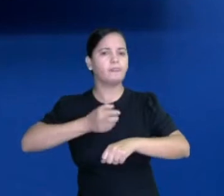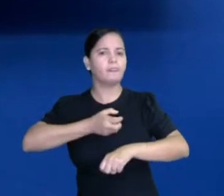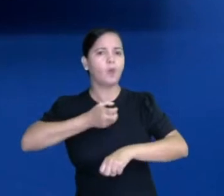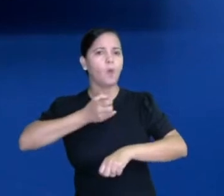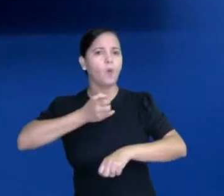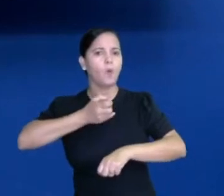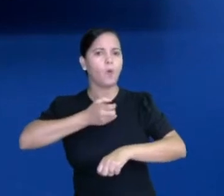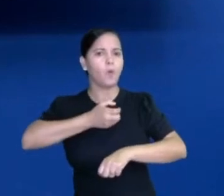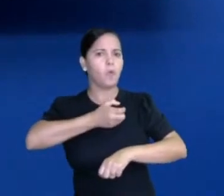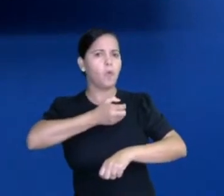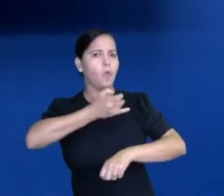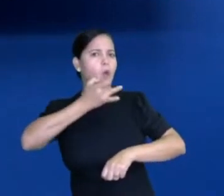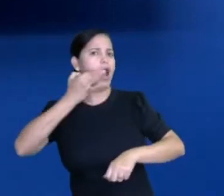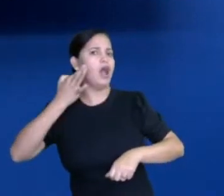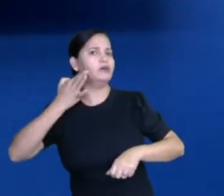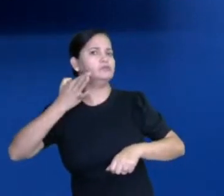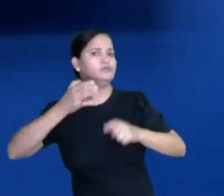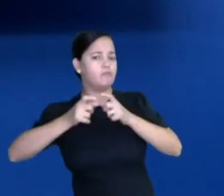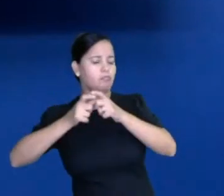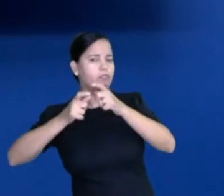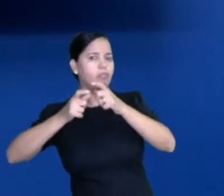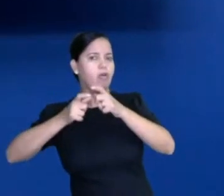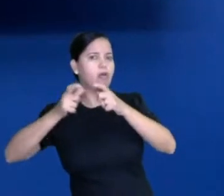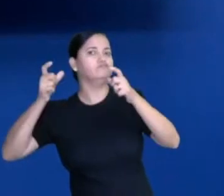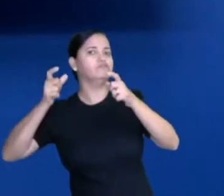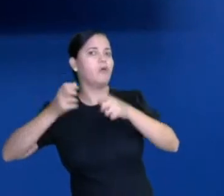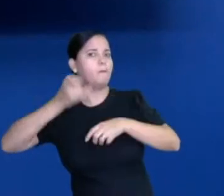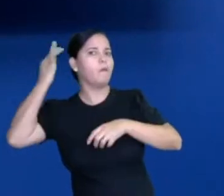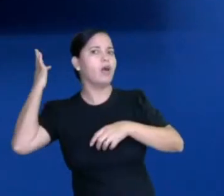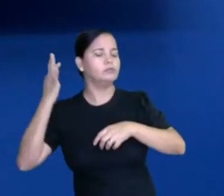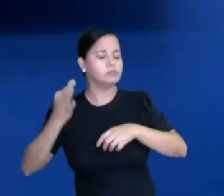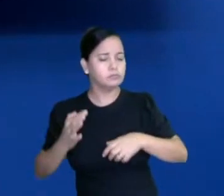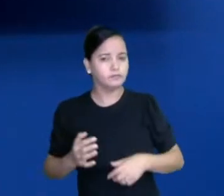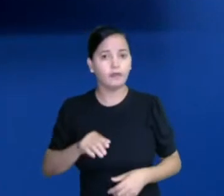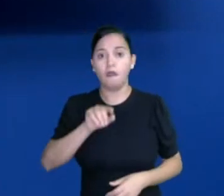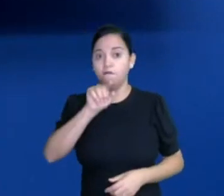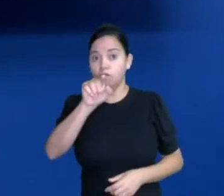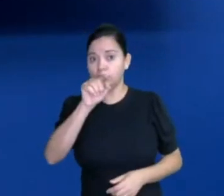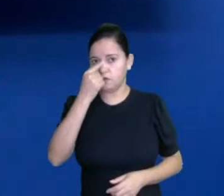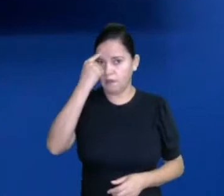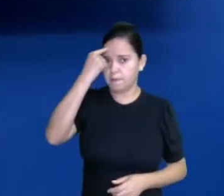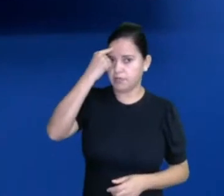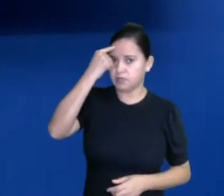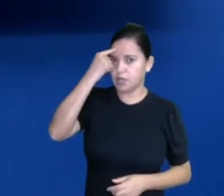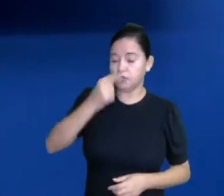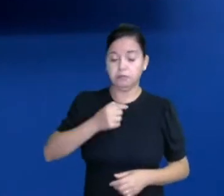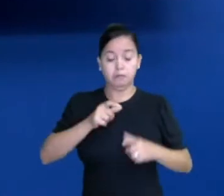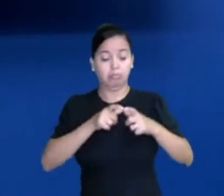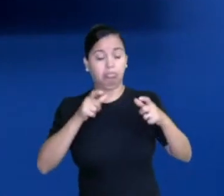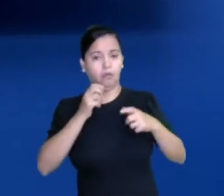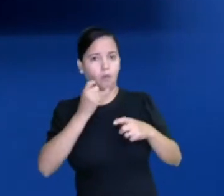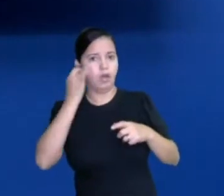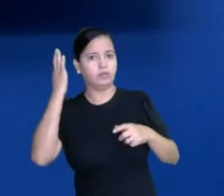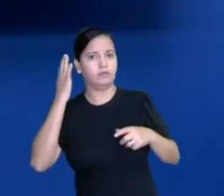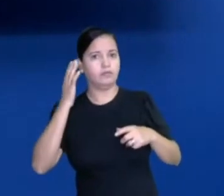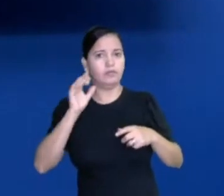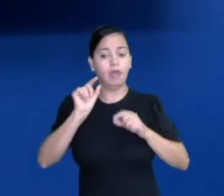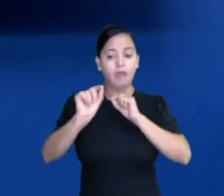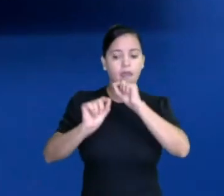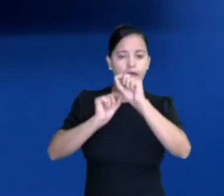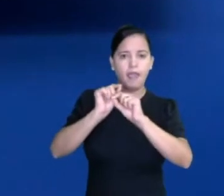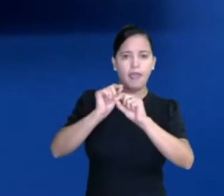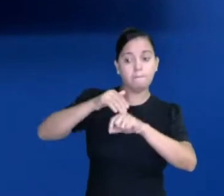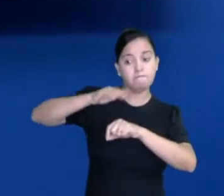a mais, né? E aí eu deixo essa deixa aí para vocês irem pensando, quanto a mais, quem levou